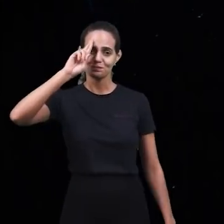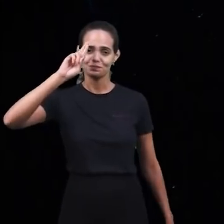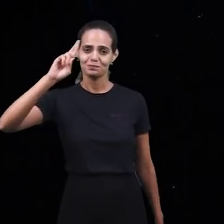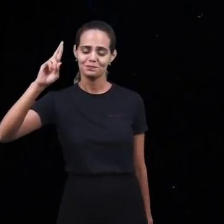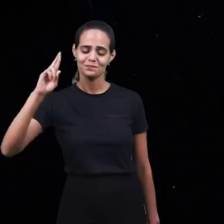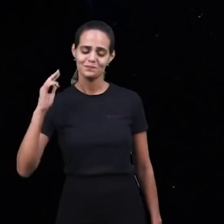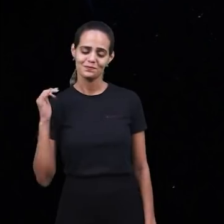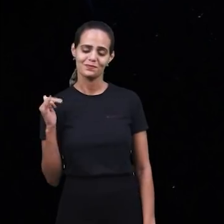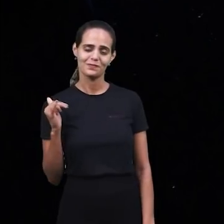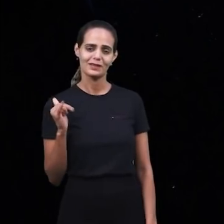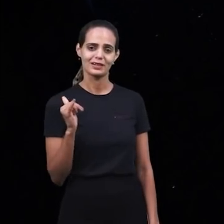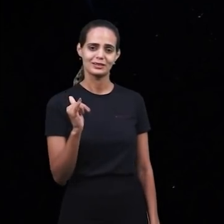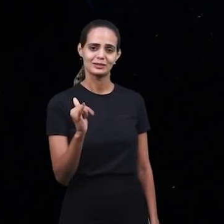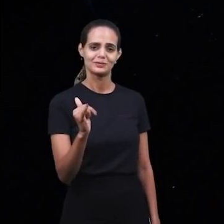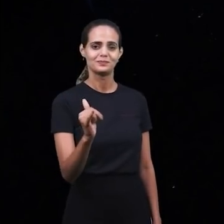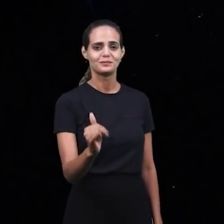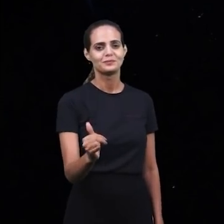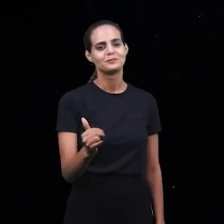Minha